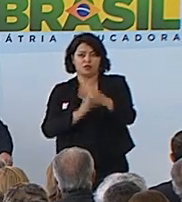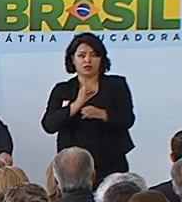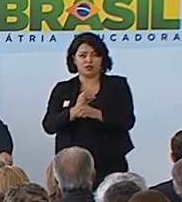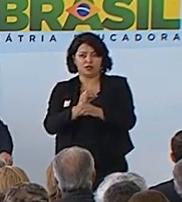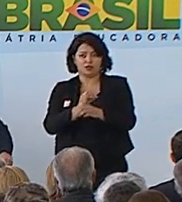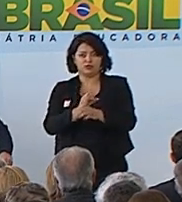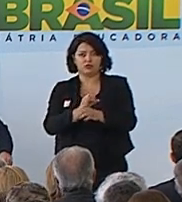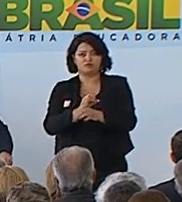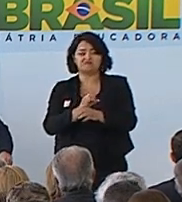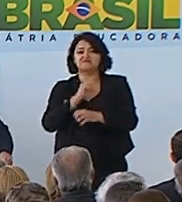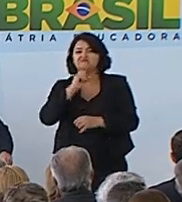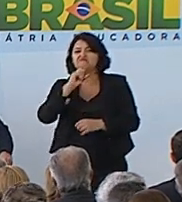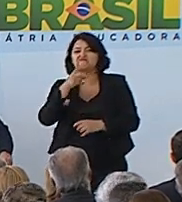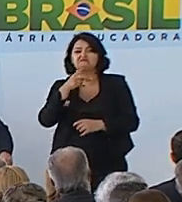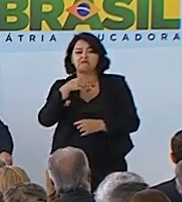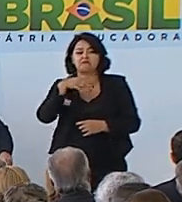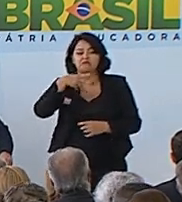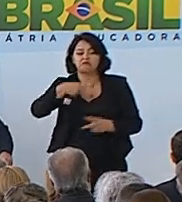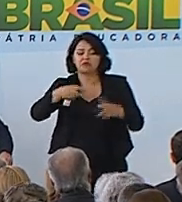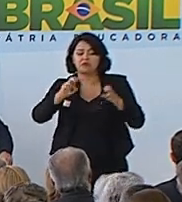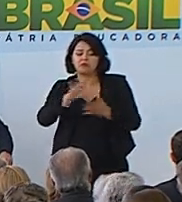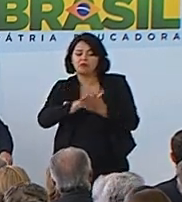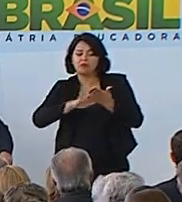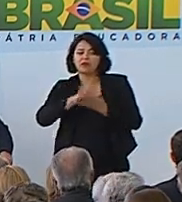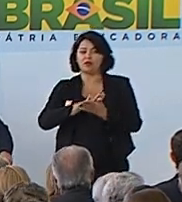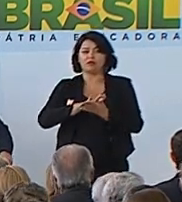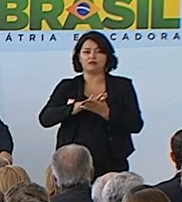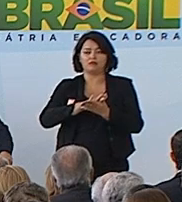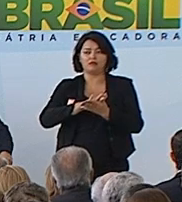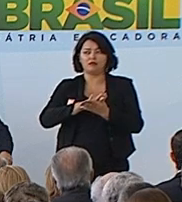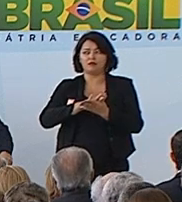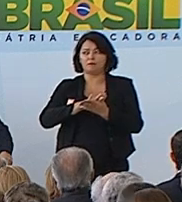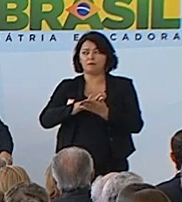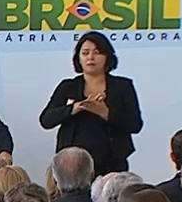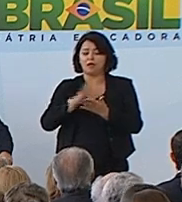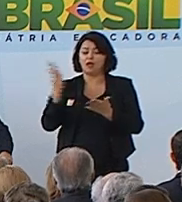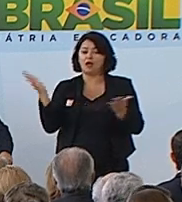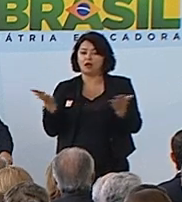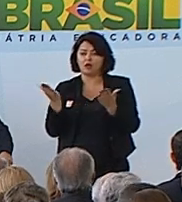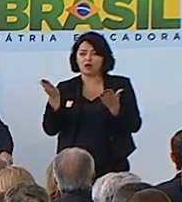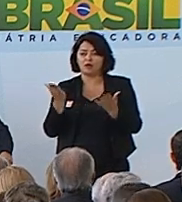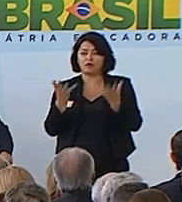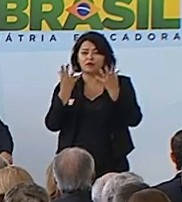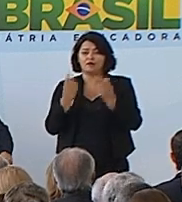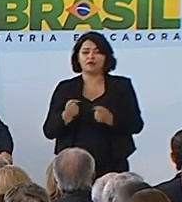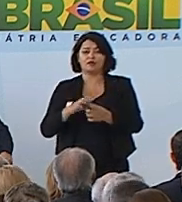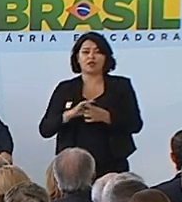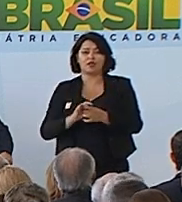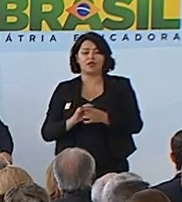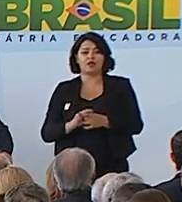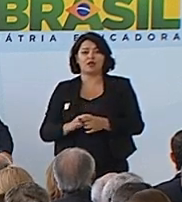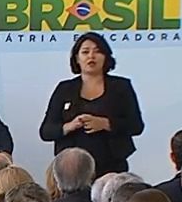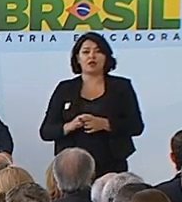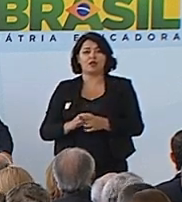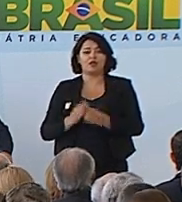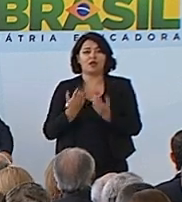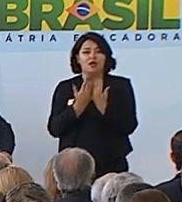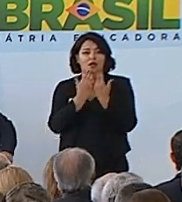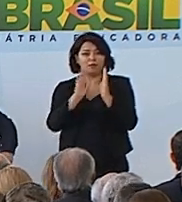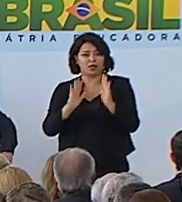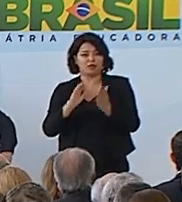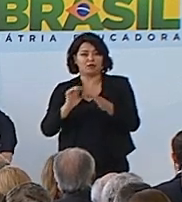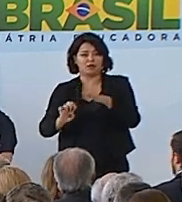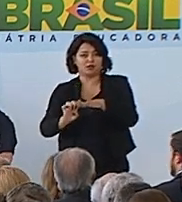maravilha sem ninguém perceber nada e aí o que acontece agora nós vamos fazer o licenciamento essa atividade dessa